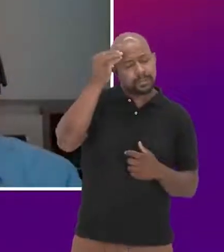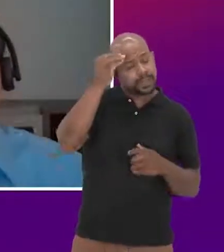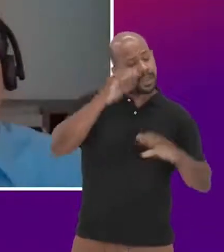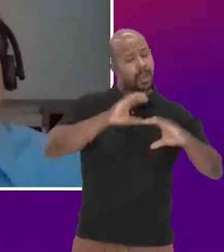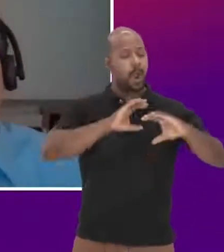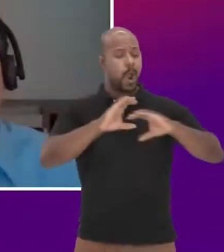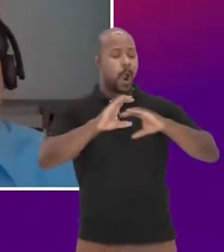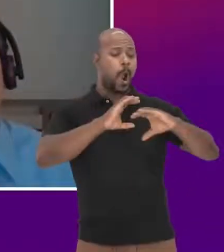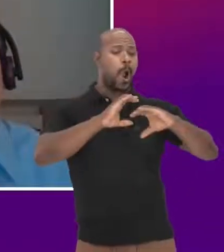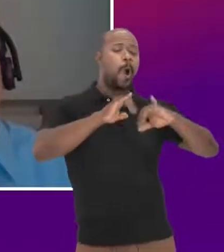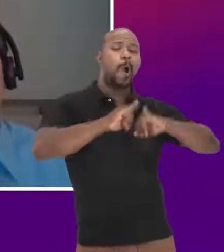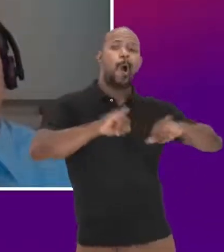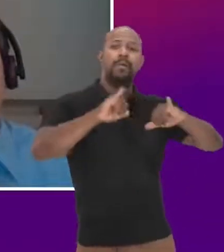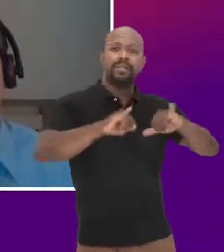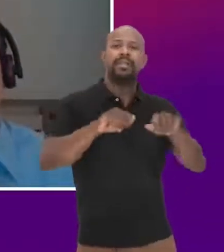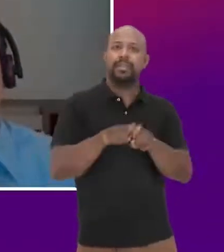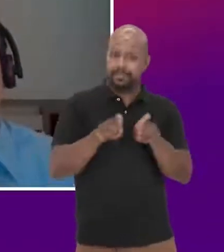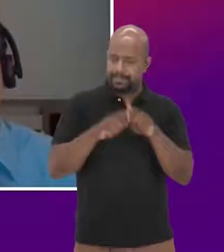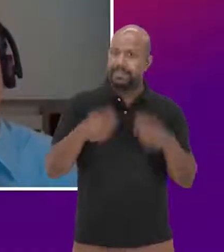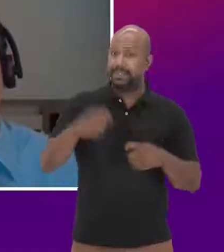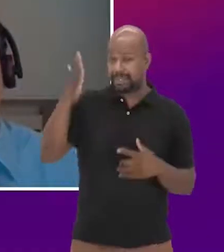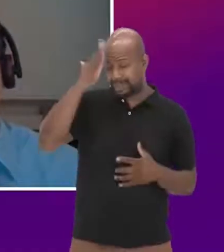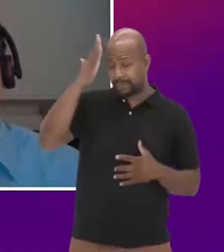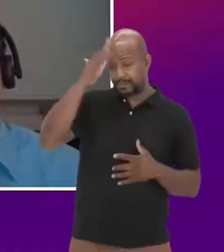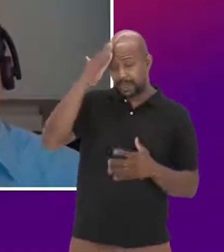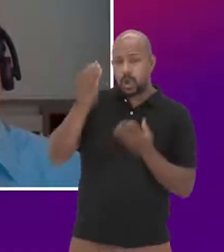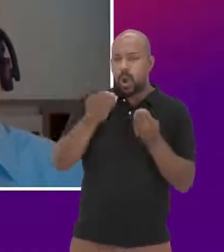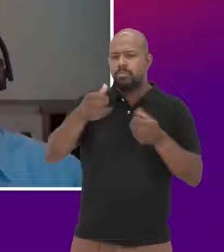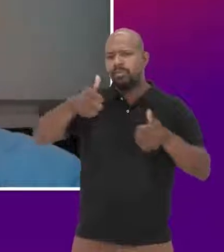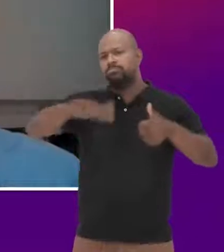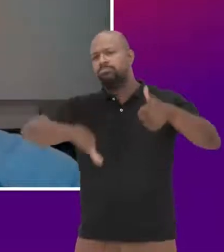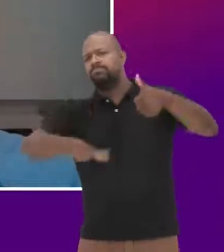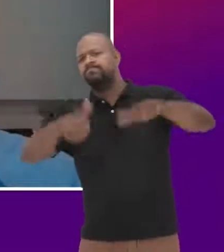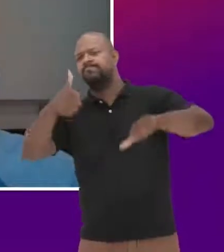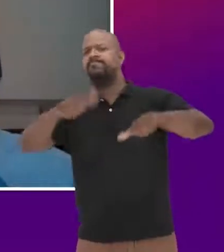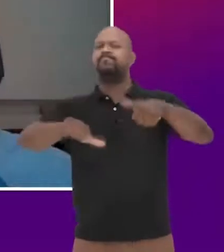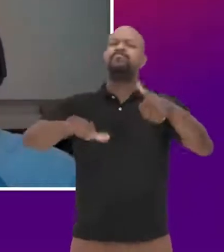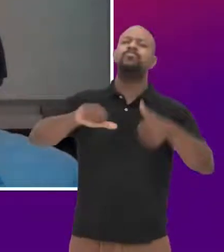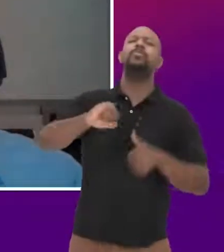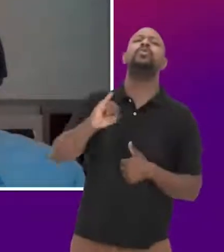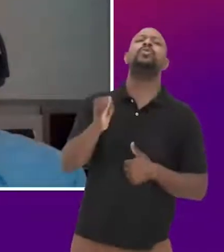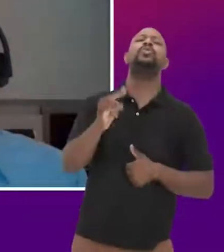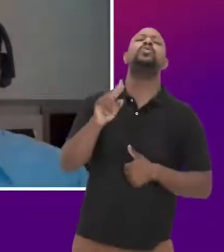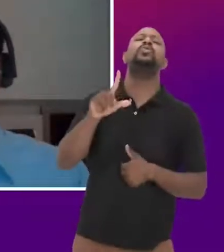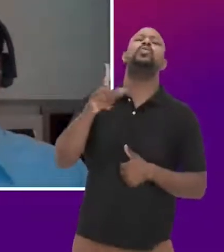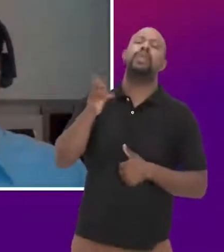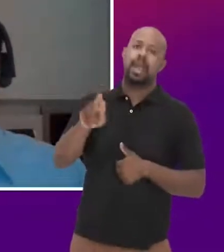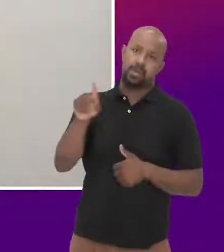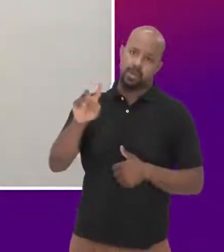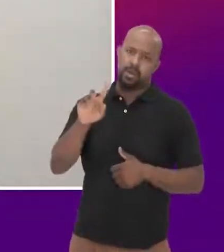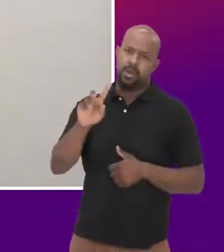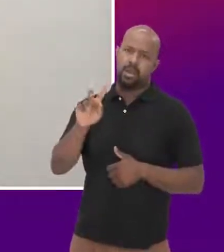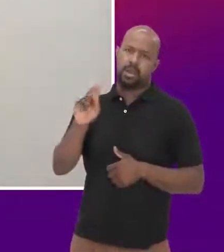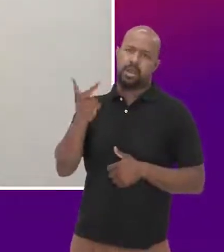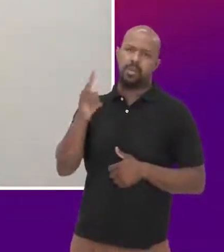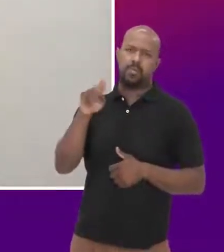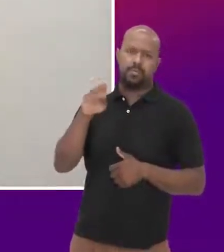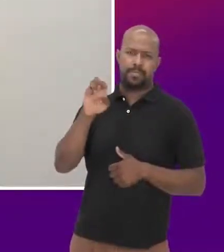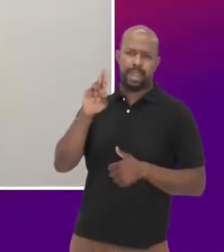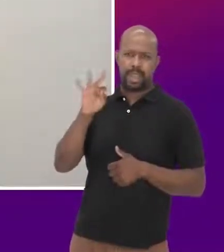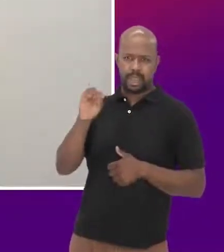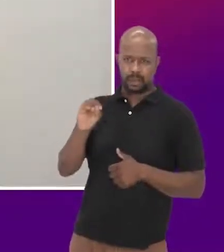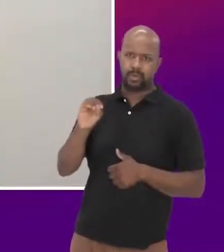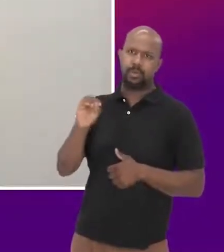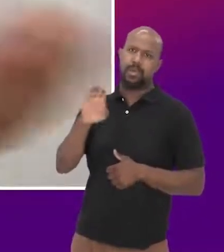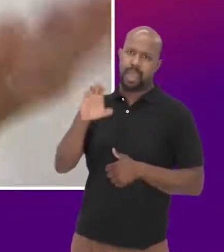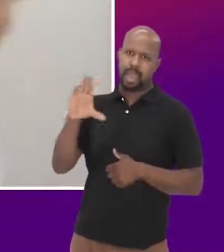comunicar e é preciso também saber julgar. O Humberto Eco disse